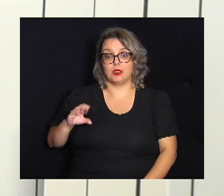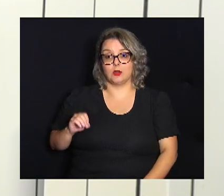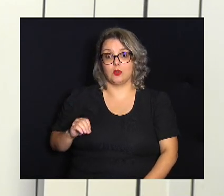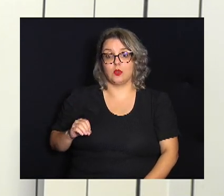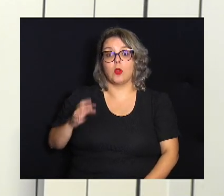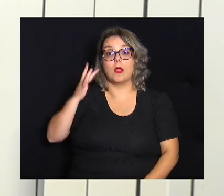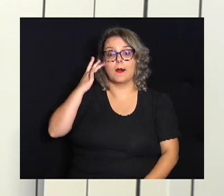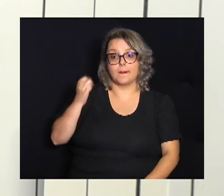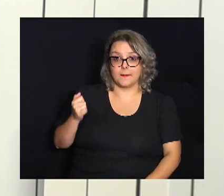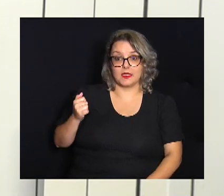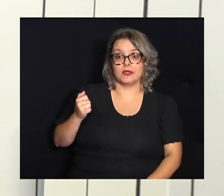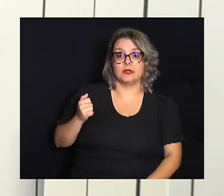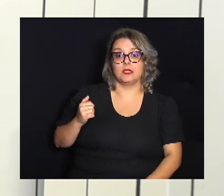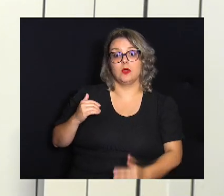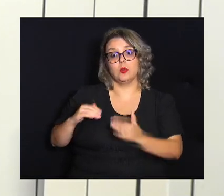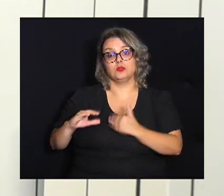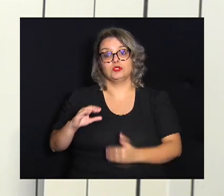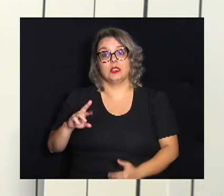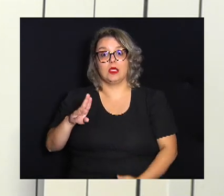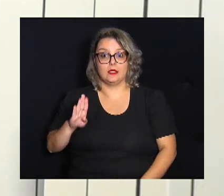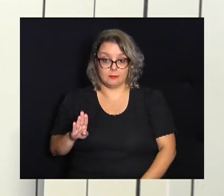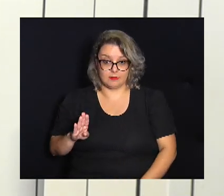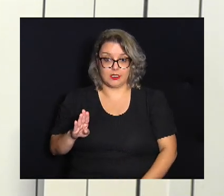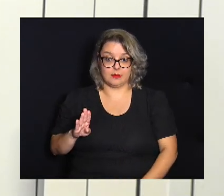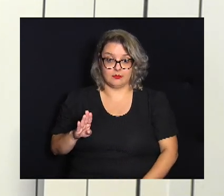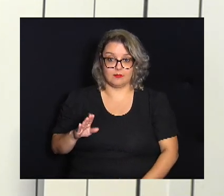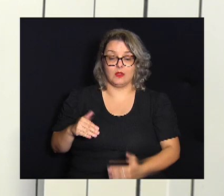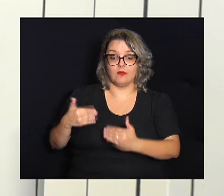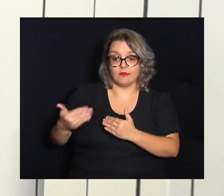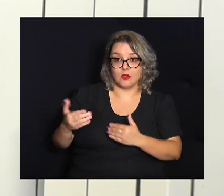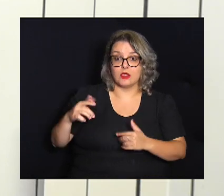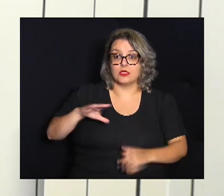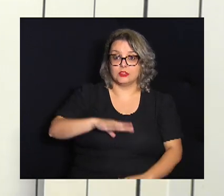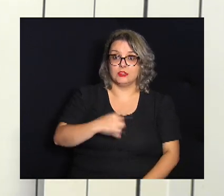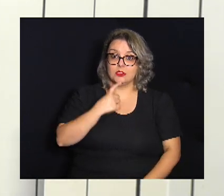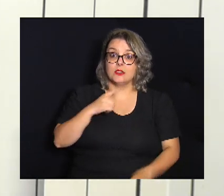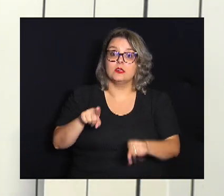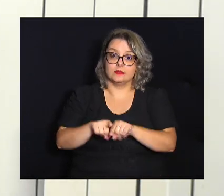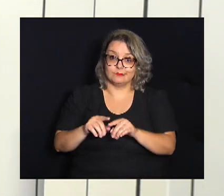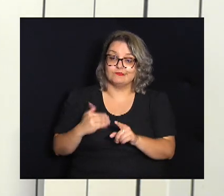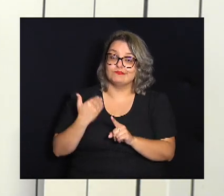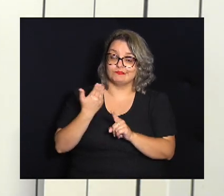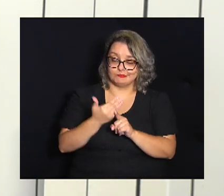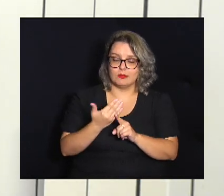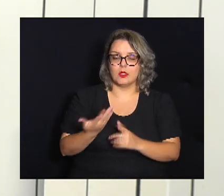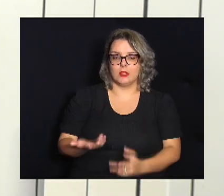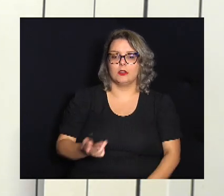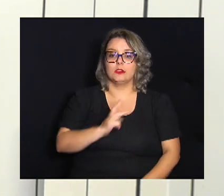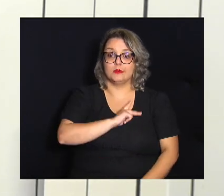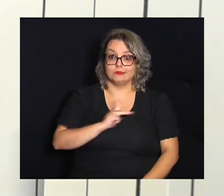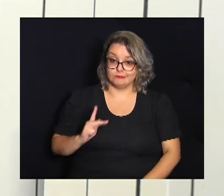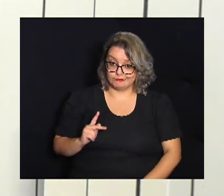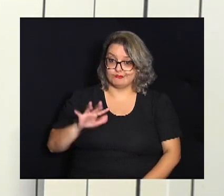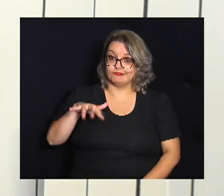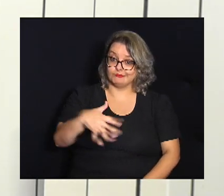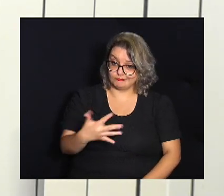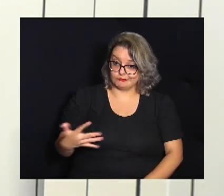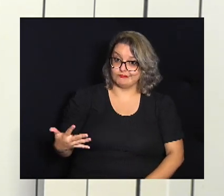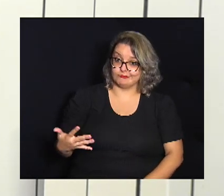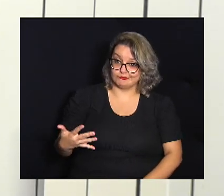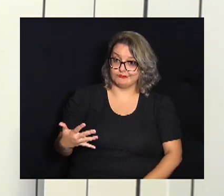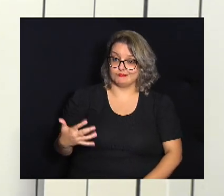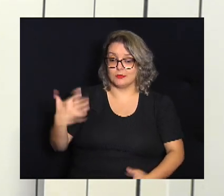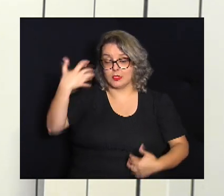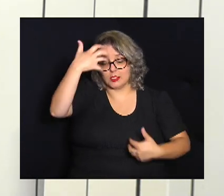o CRB fora de casa e, se vencer, também pode ultrapassar a Ponte na tabela de classificação.